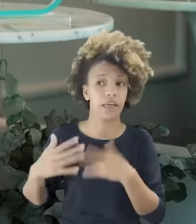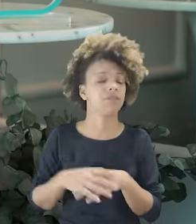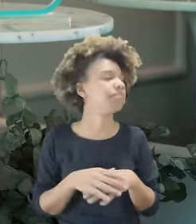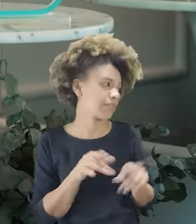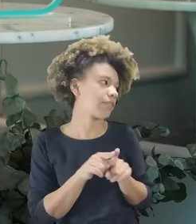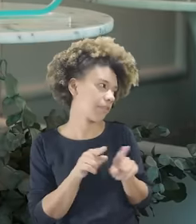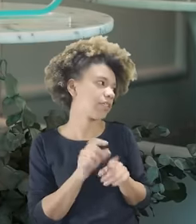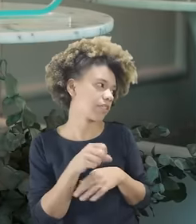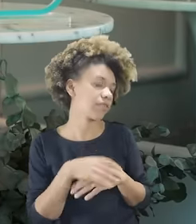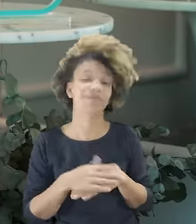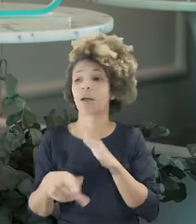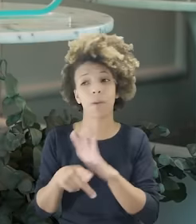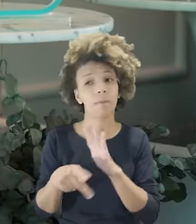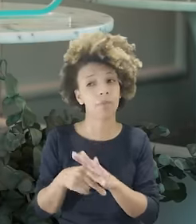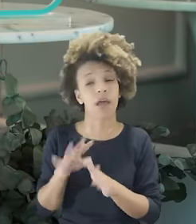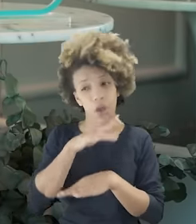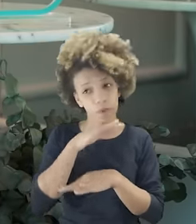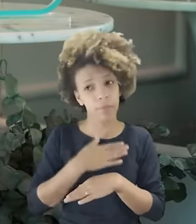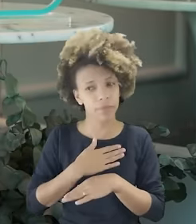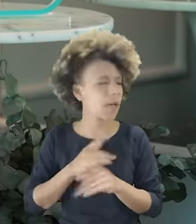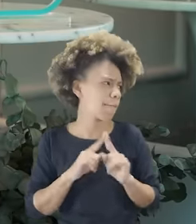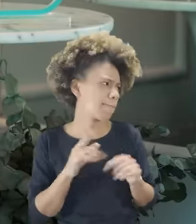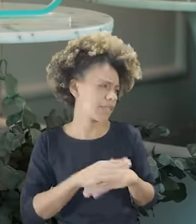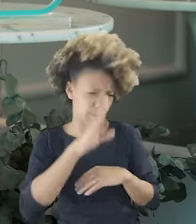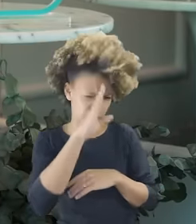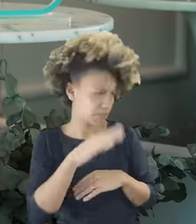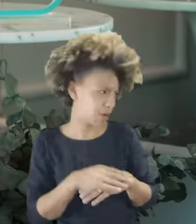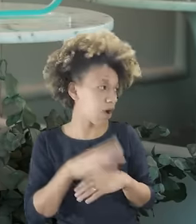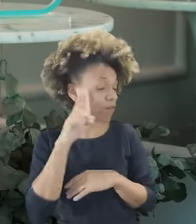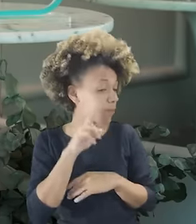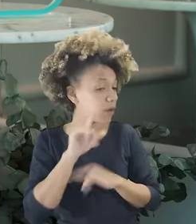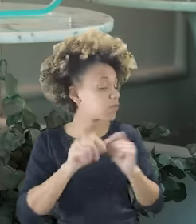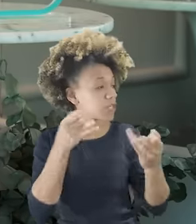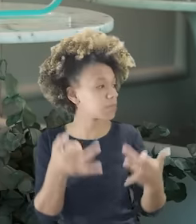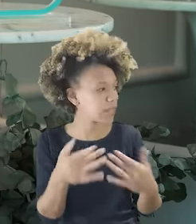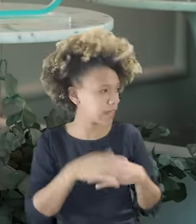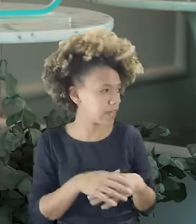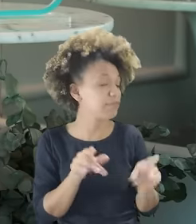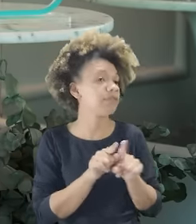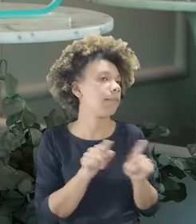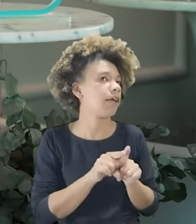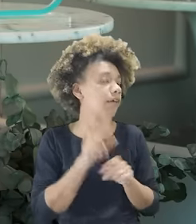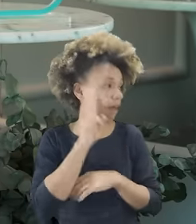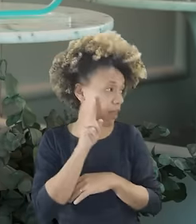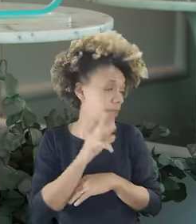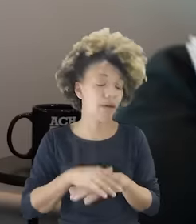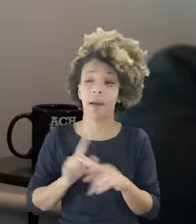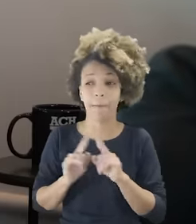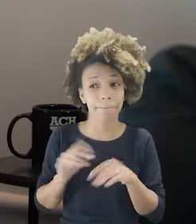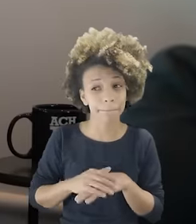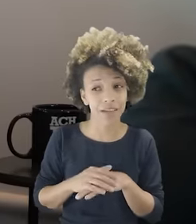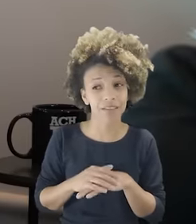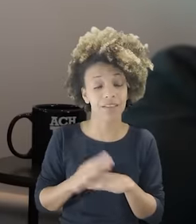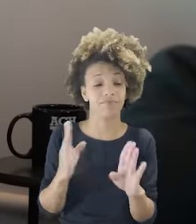também sim sim sim sim não é ruim você ser a principal vamos lembrar do que a gente estava falando um pouquinho vamos lembrar vamos resgatar ele